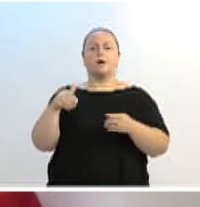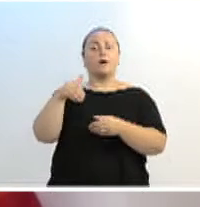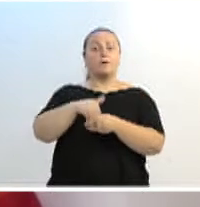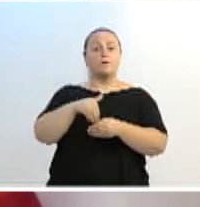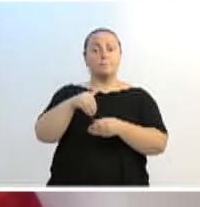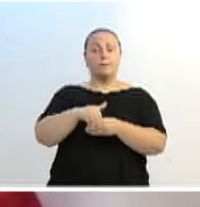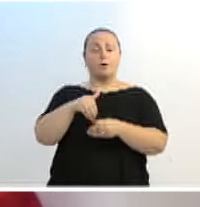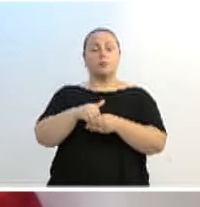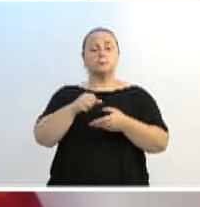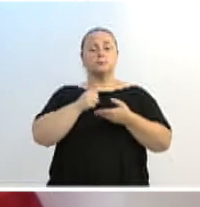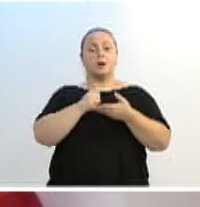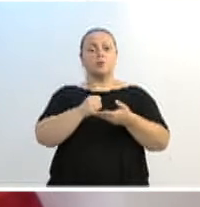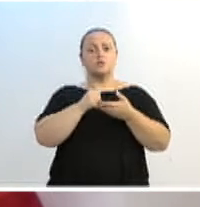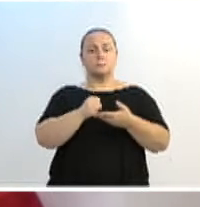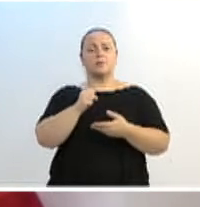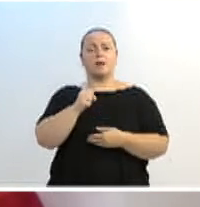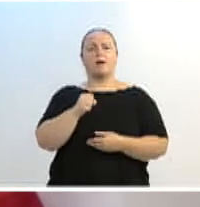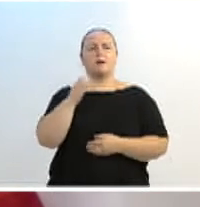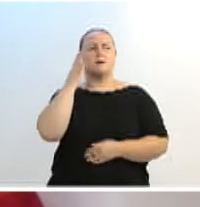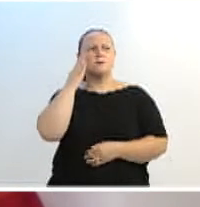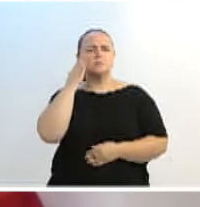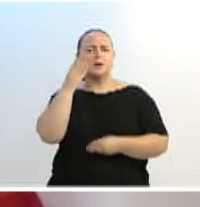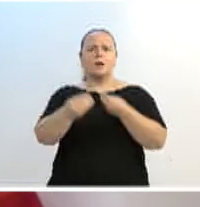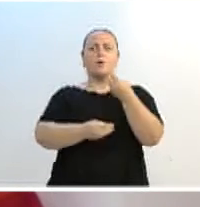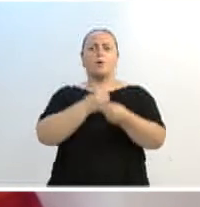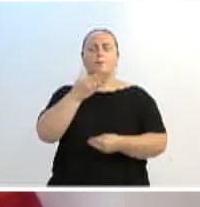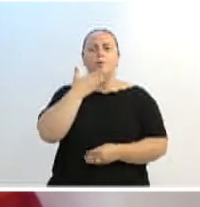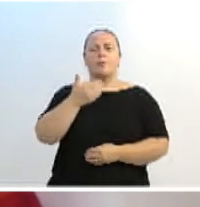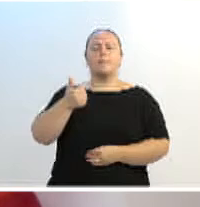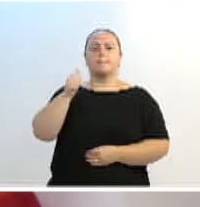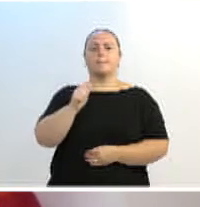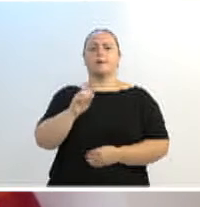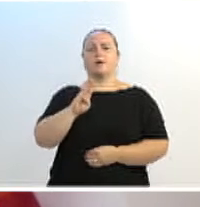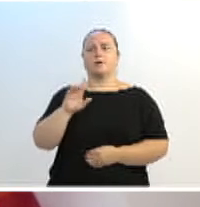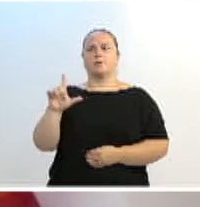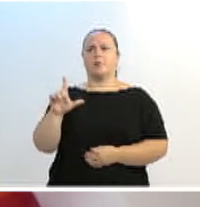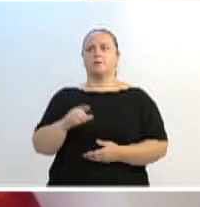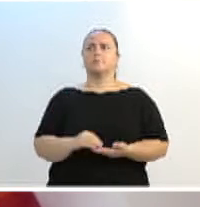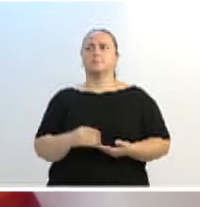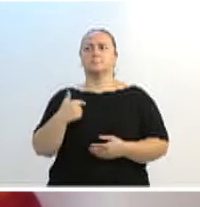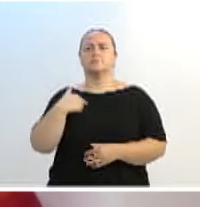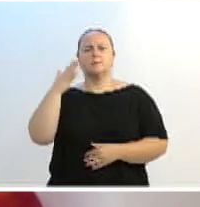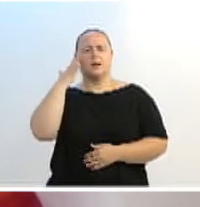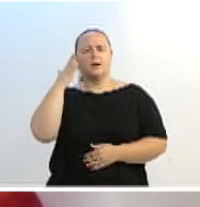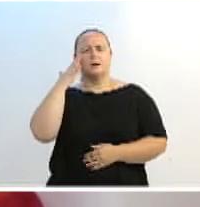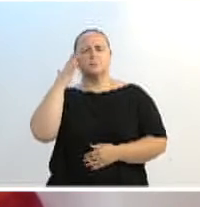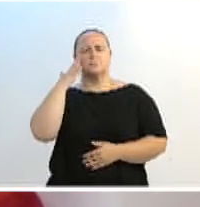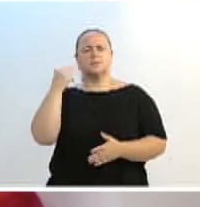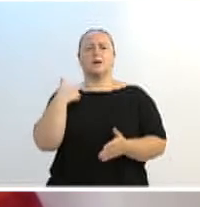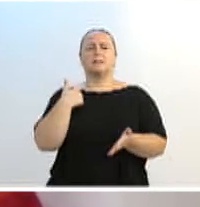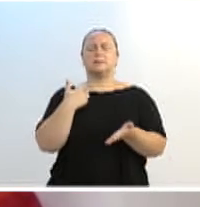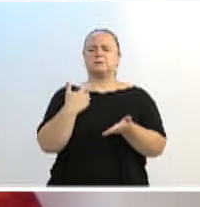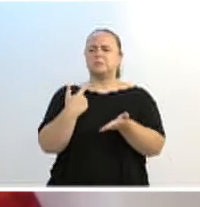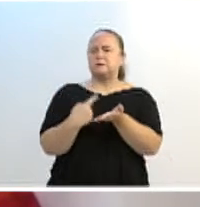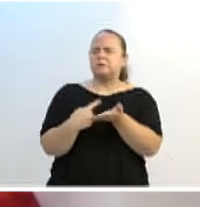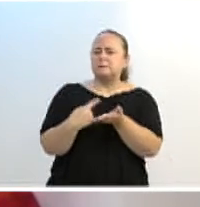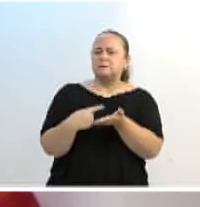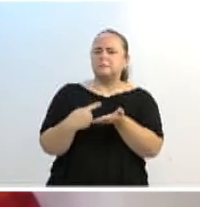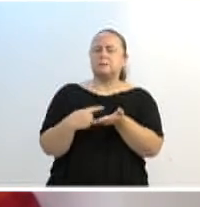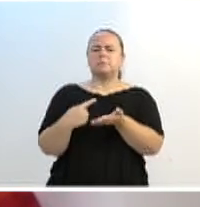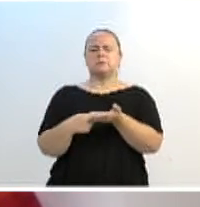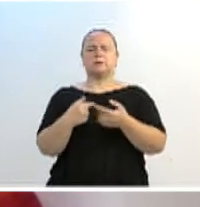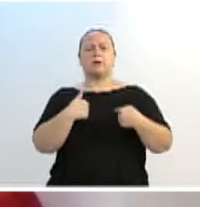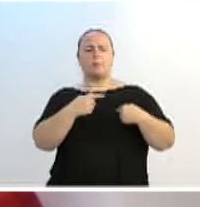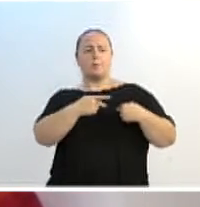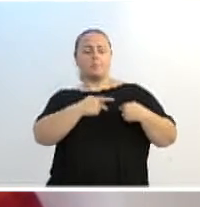de como isso é difícil. As pessoas não imaginam quanto isso é difícil. E se as dificuldades, as brigas que comprei quando enfrentei próprios partidos políticos, mas vou seguir